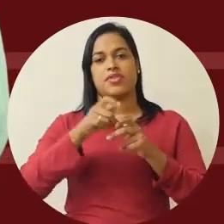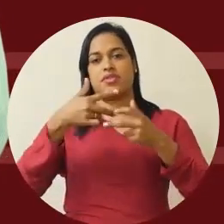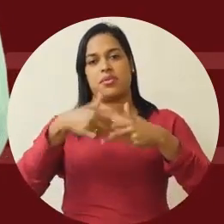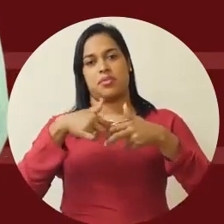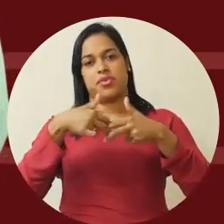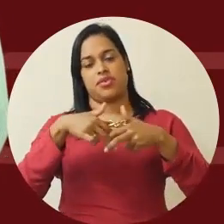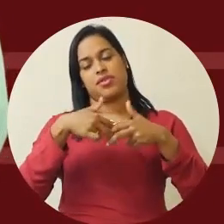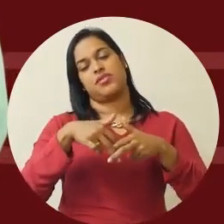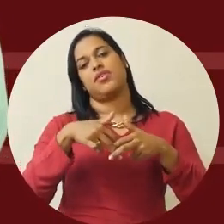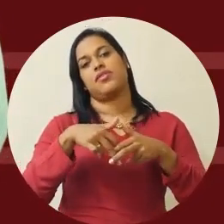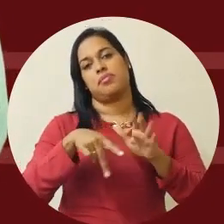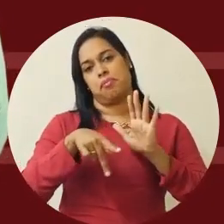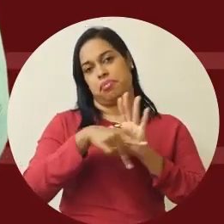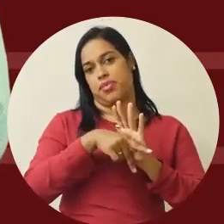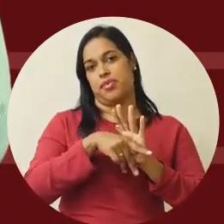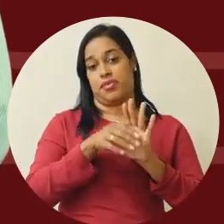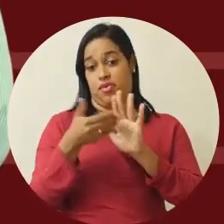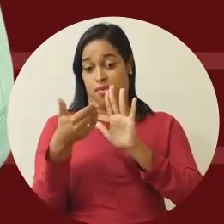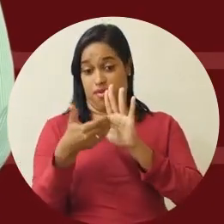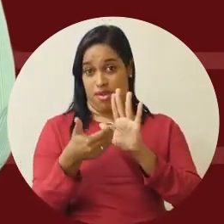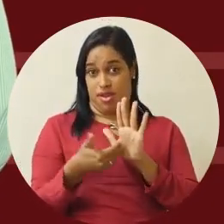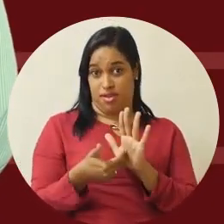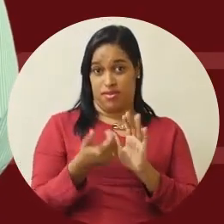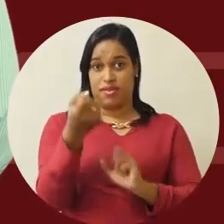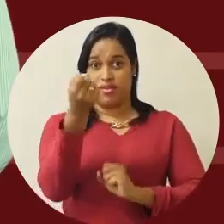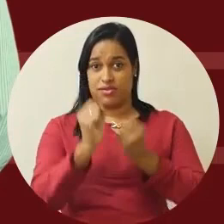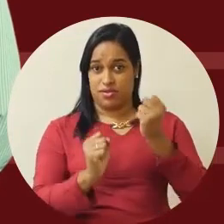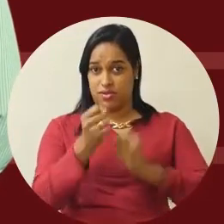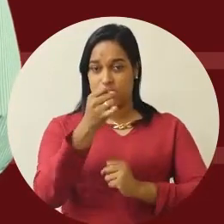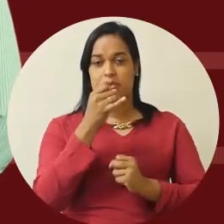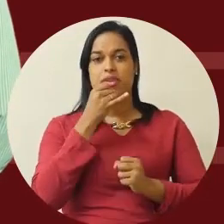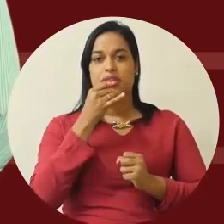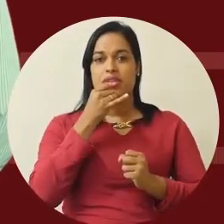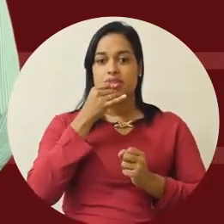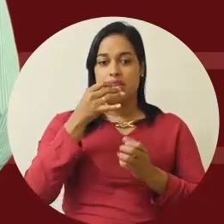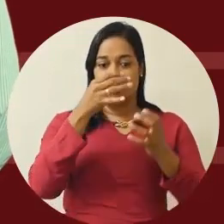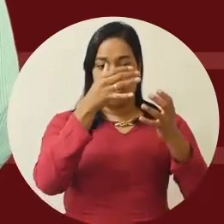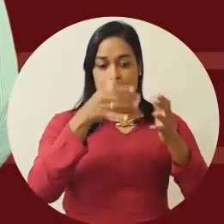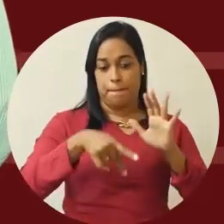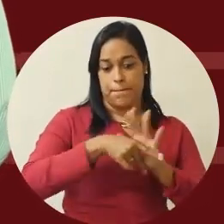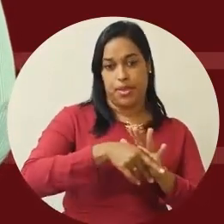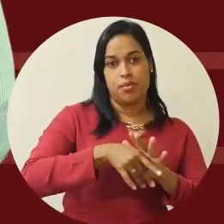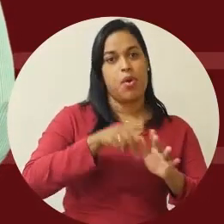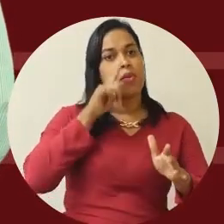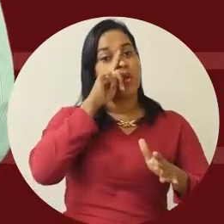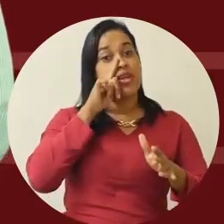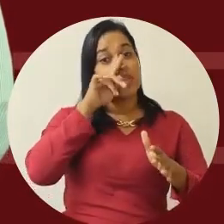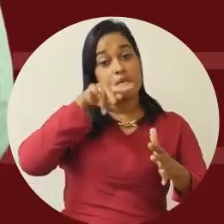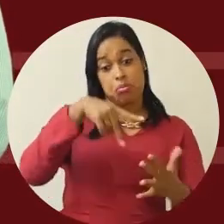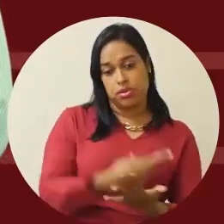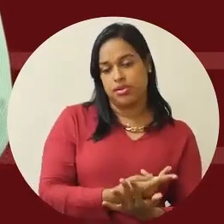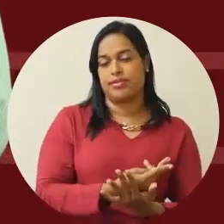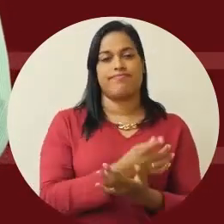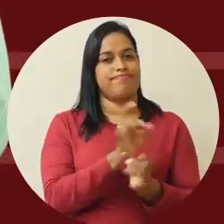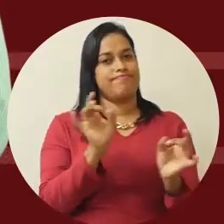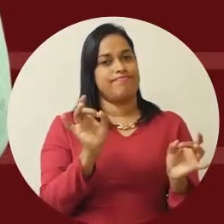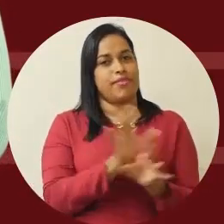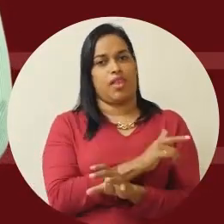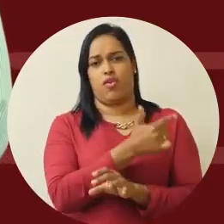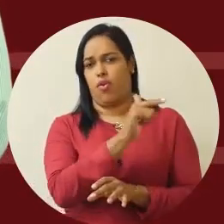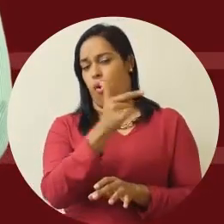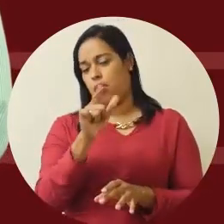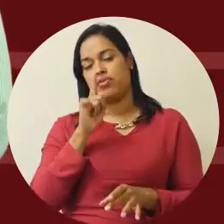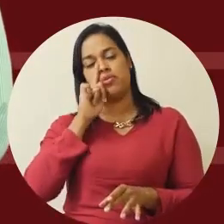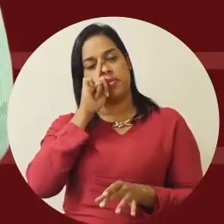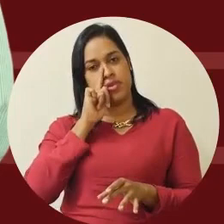do sol na hora que eu tiro as estruturas de banda elevado tráfego só os riscos de queda e outros